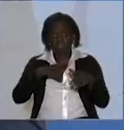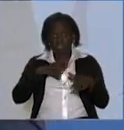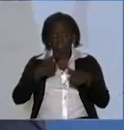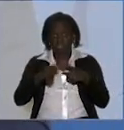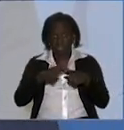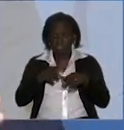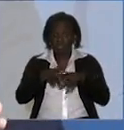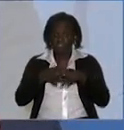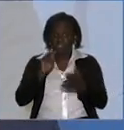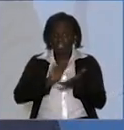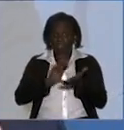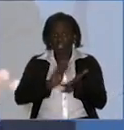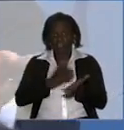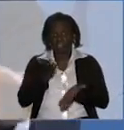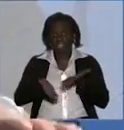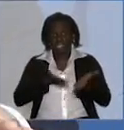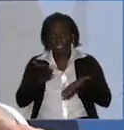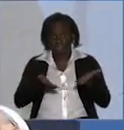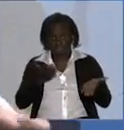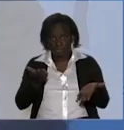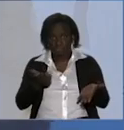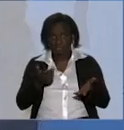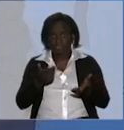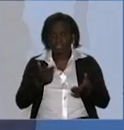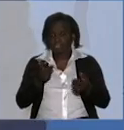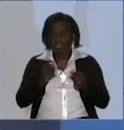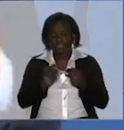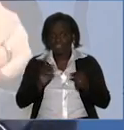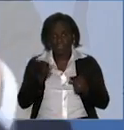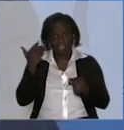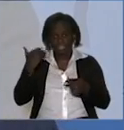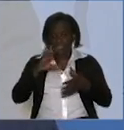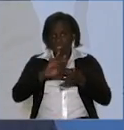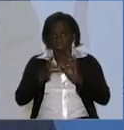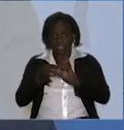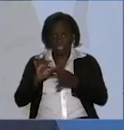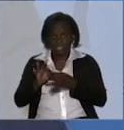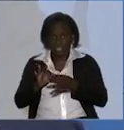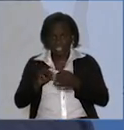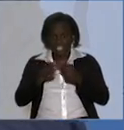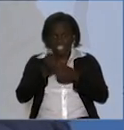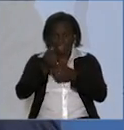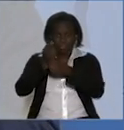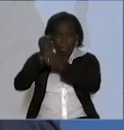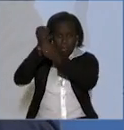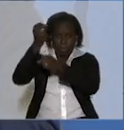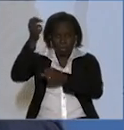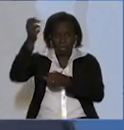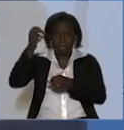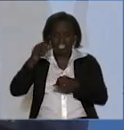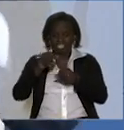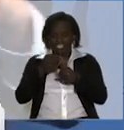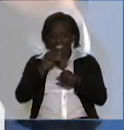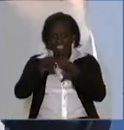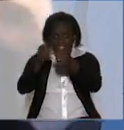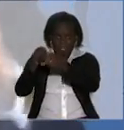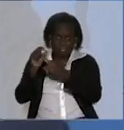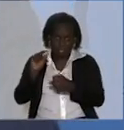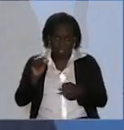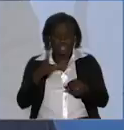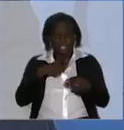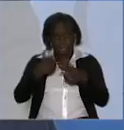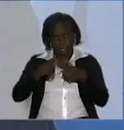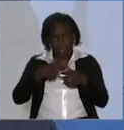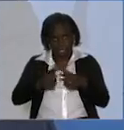do Maracanã pela falta de cuidado com o que não foi tomado à época da Olimpíada com a explosão dos fogos. tem